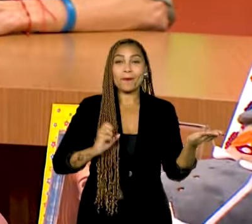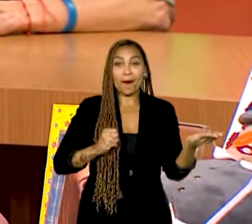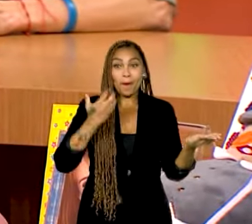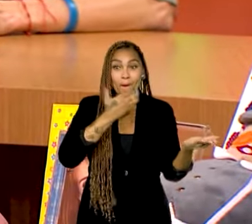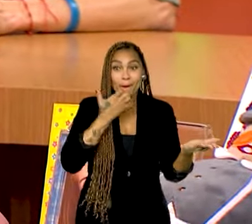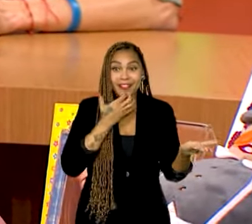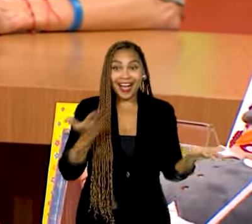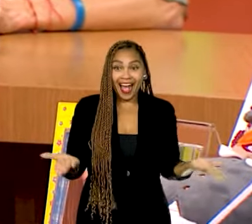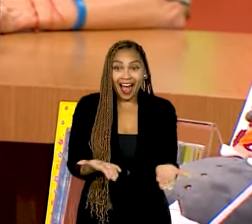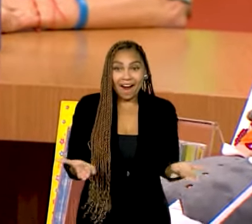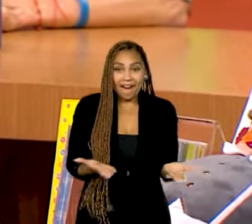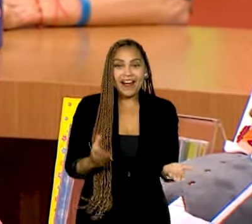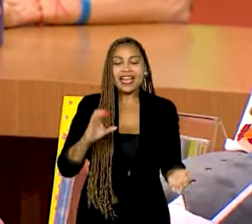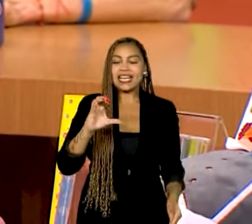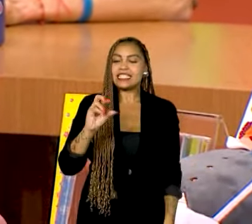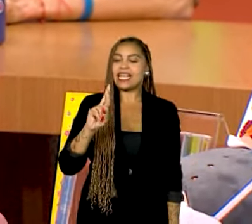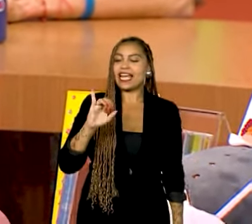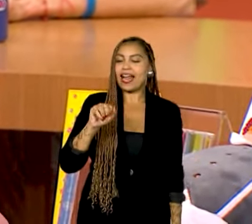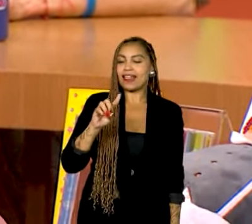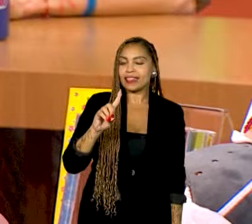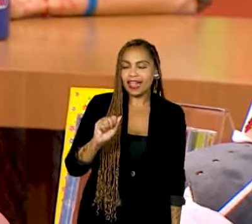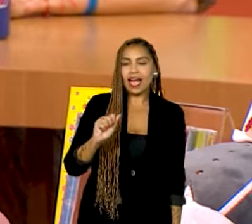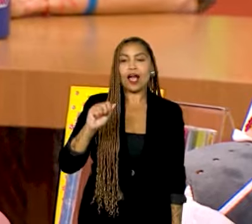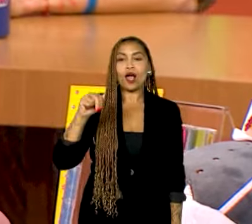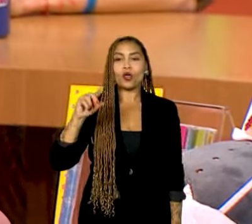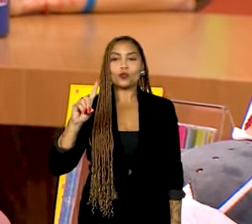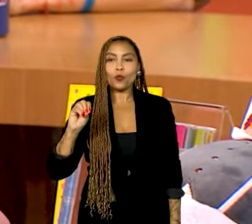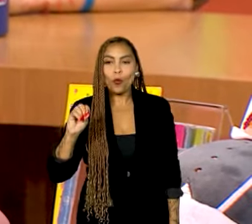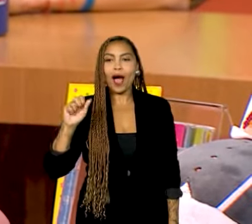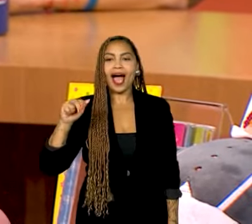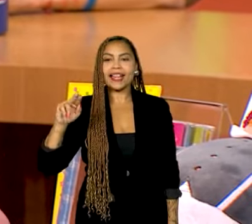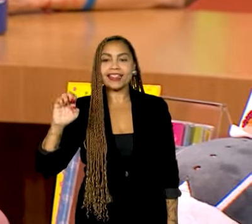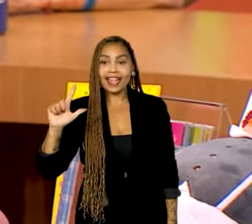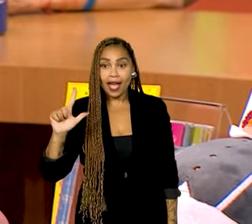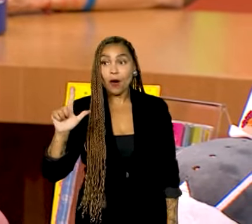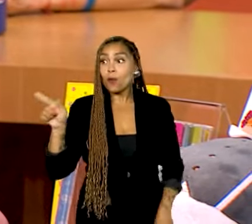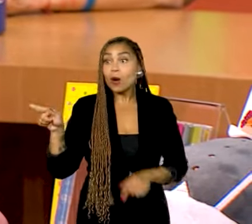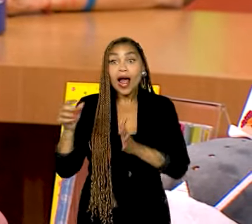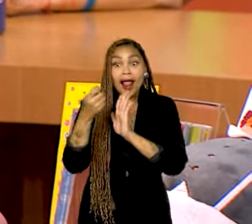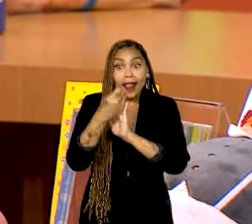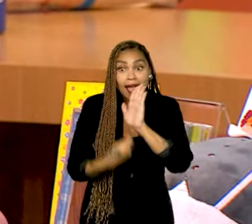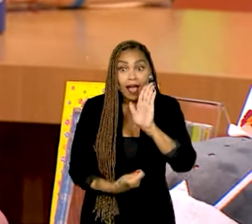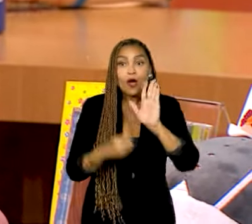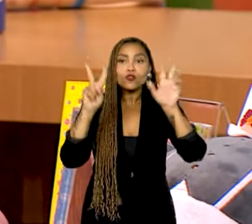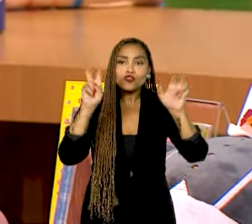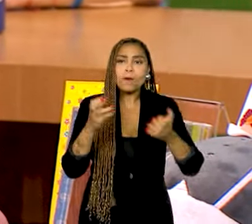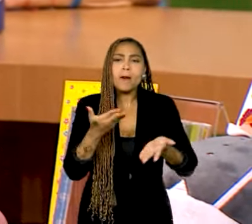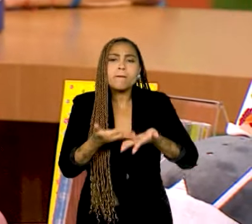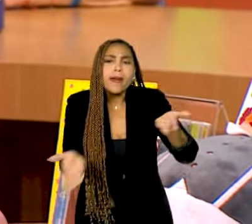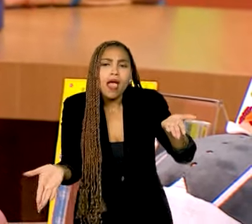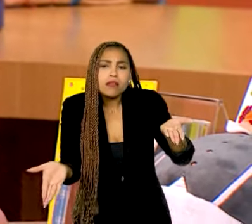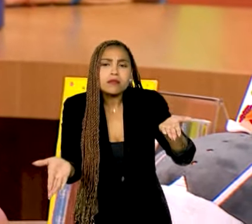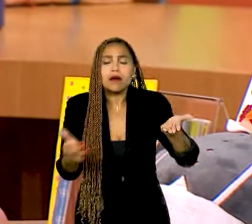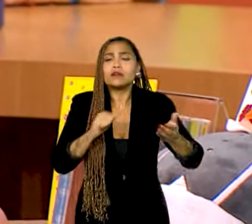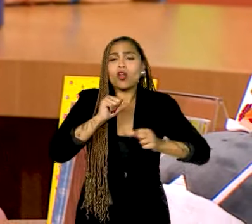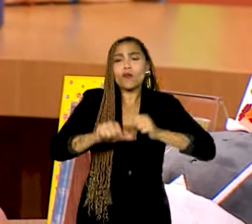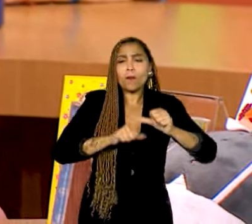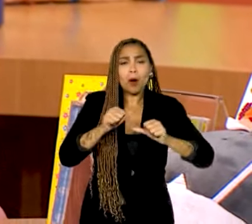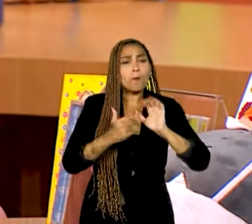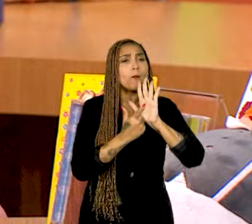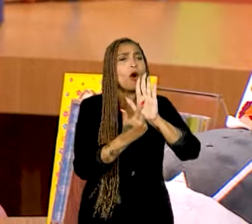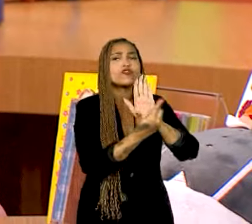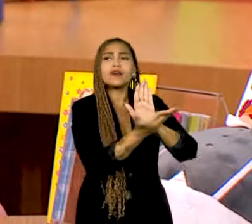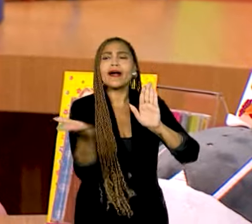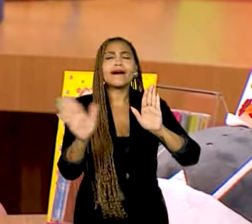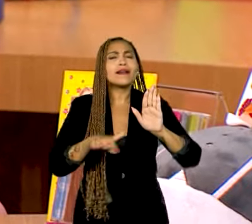vai cantar agora, Ciranda do Anel, toca em temas como perda e transformação. Mostra pra criança que é possível encontrar